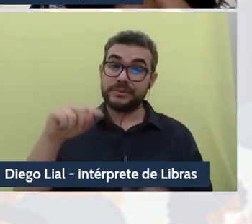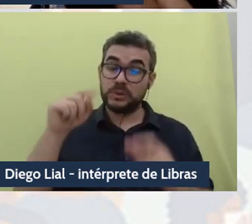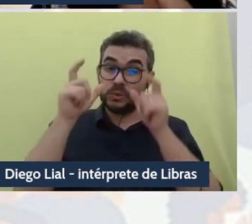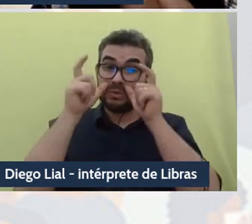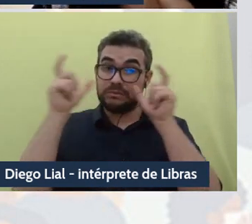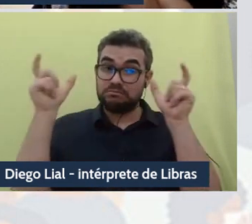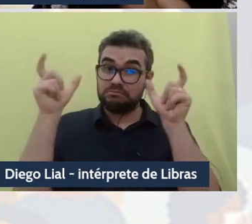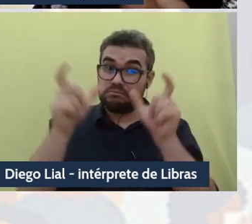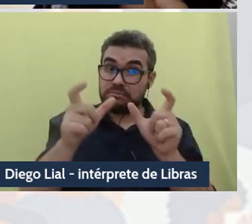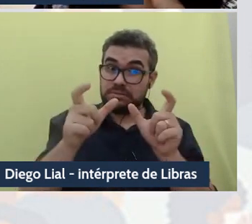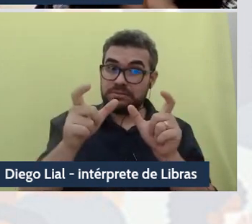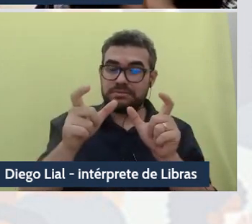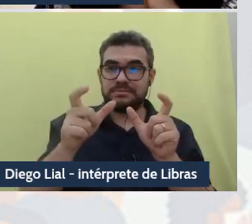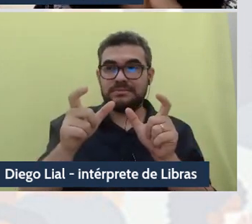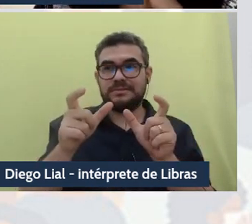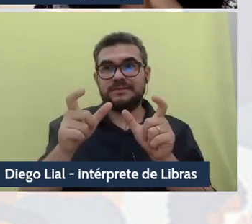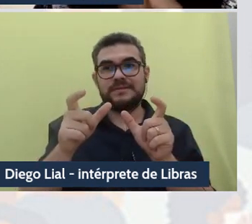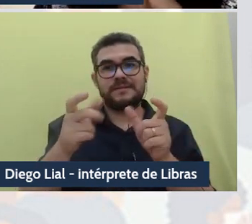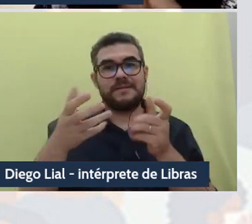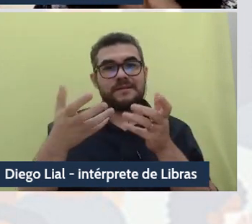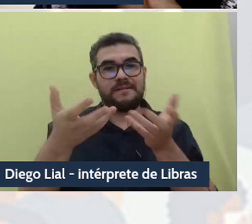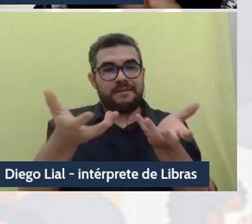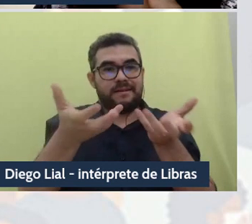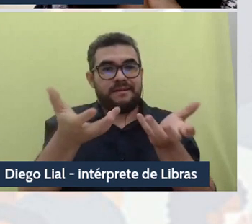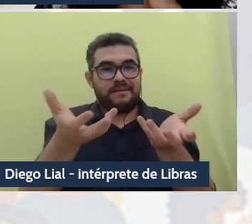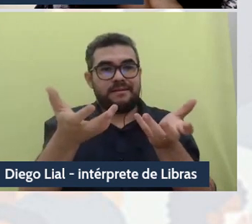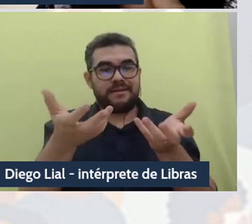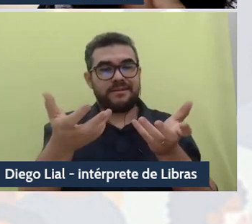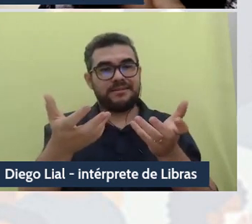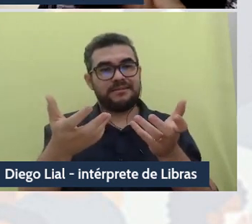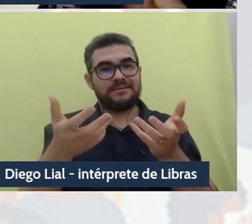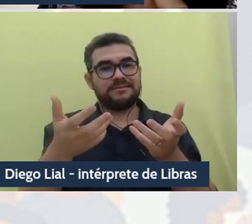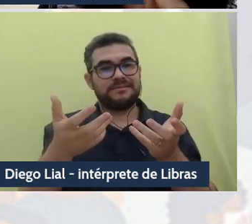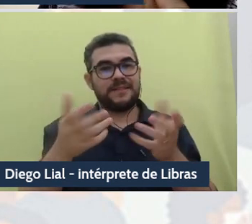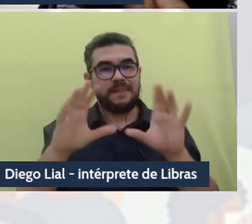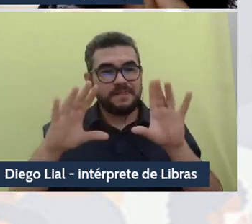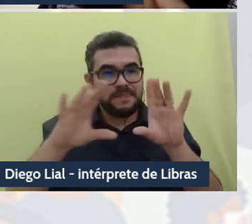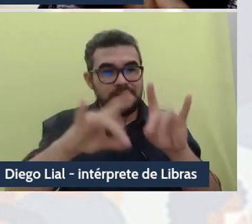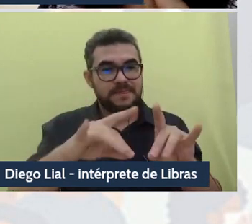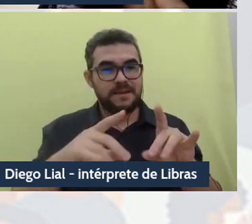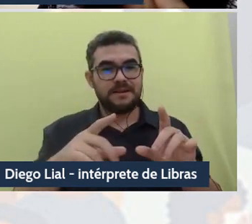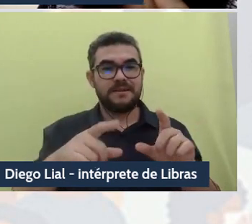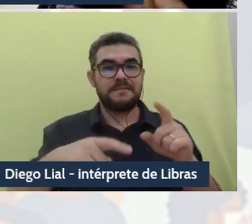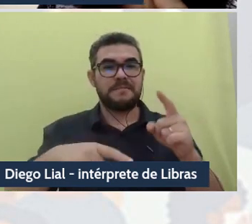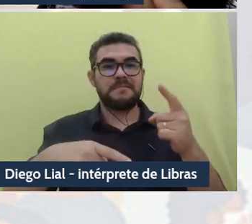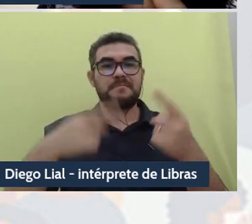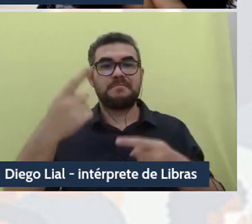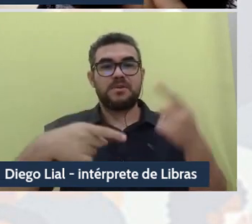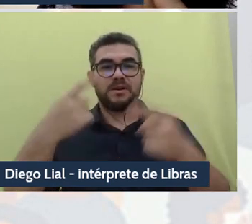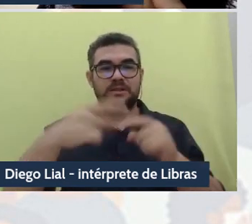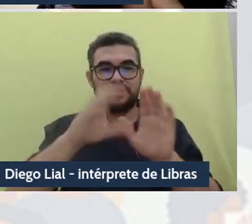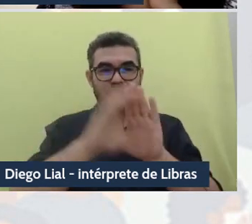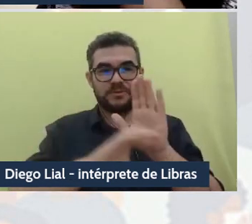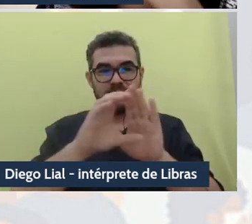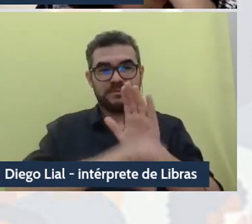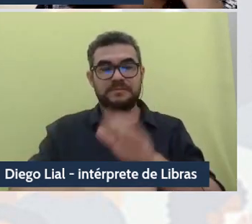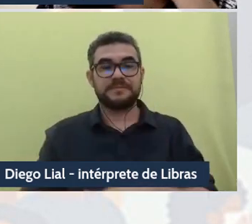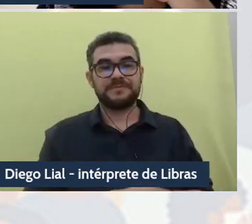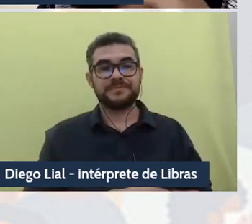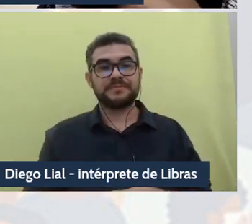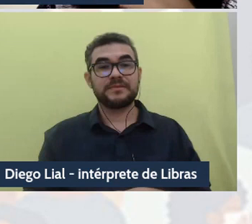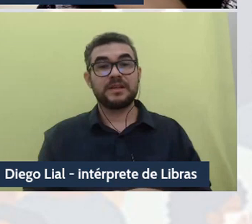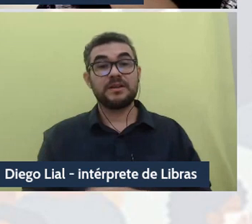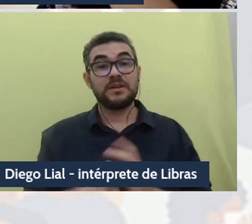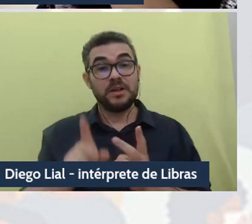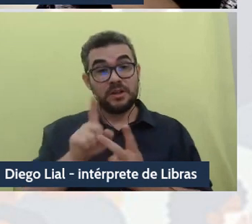Concorrentes ou convergentes, né? Nas políticas curriculares. E Apple e Shoham